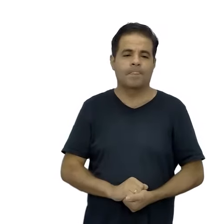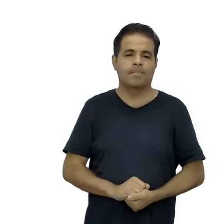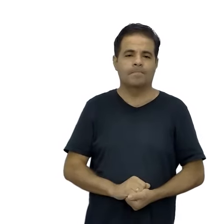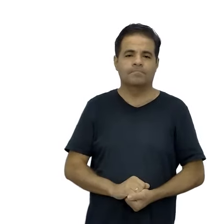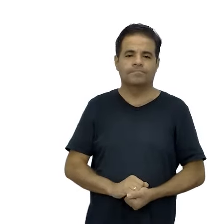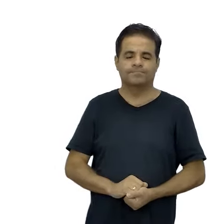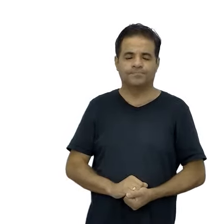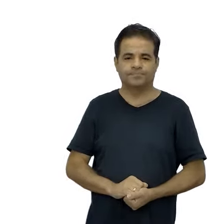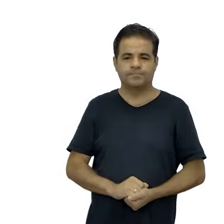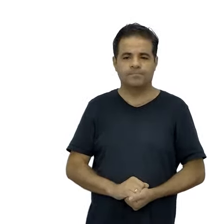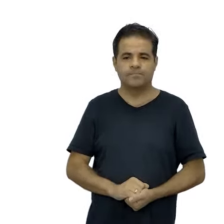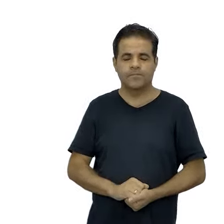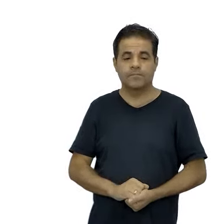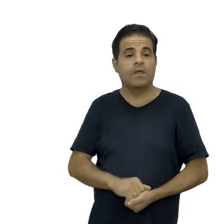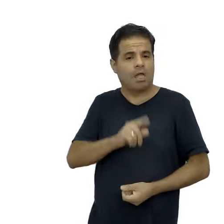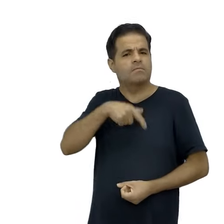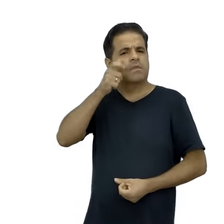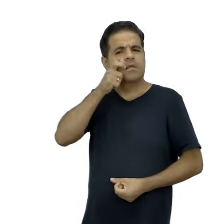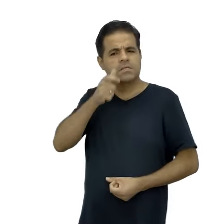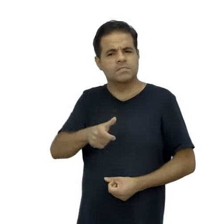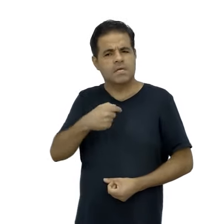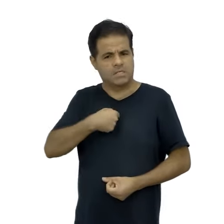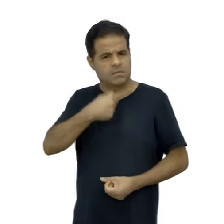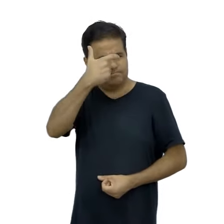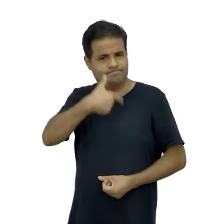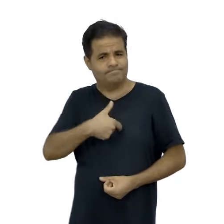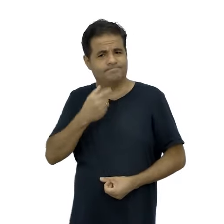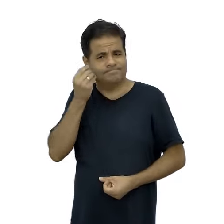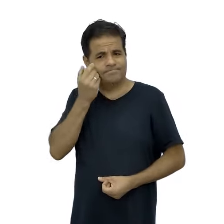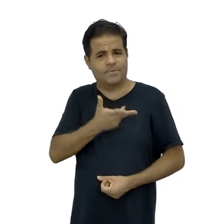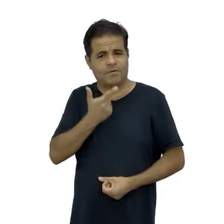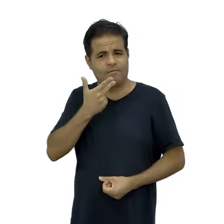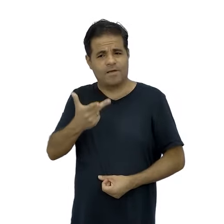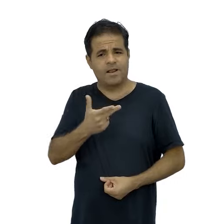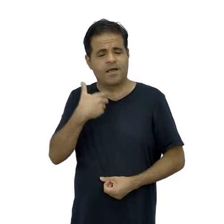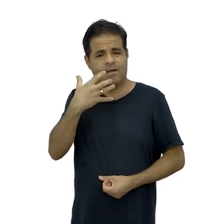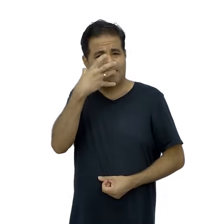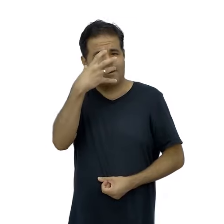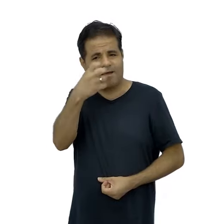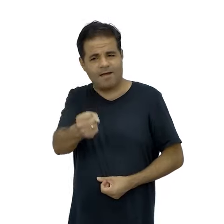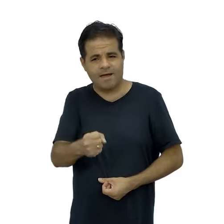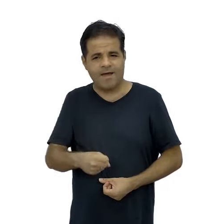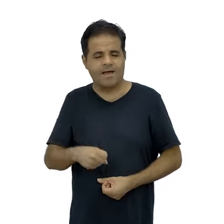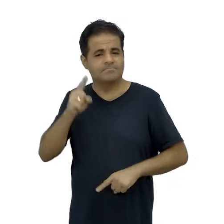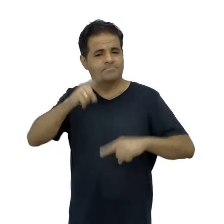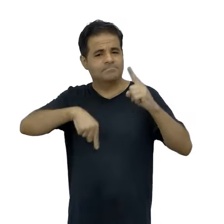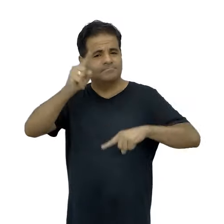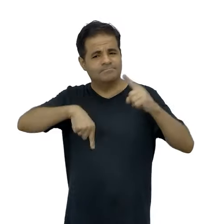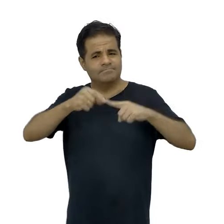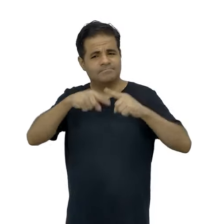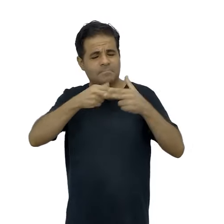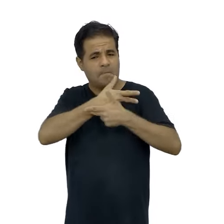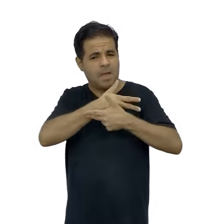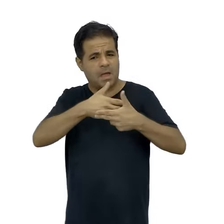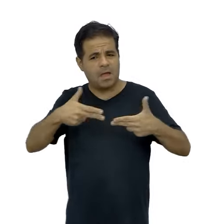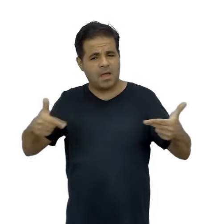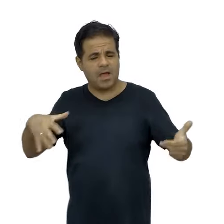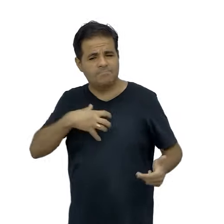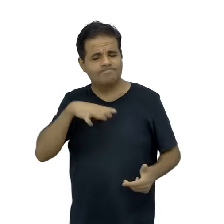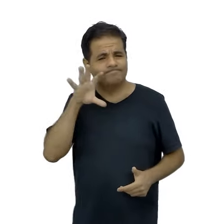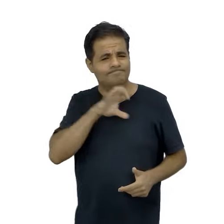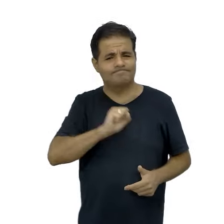Bom, é interessante que, assim, eu sou, né, modéstia à parte, apaixonada por esse material.